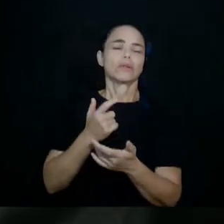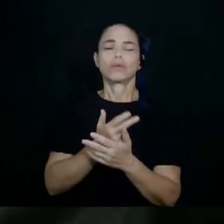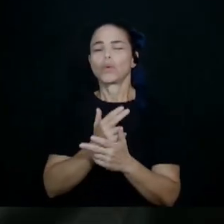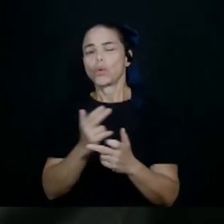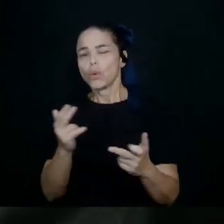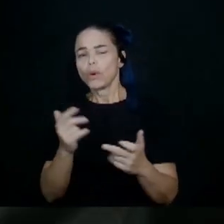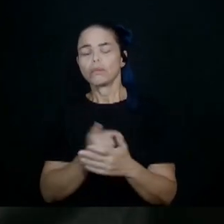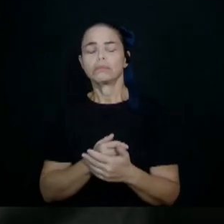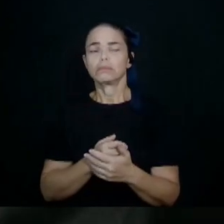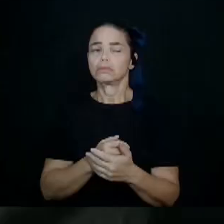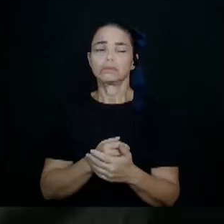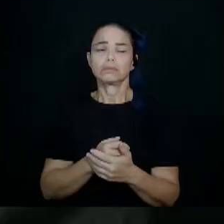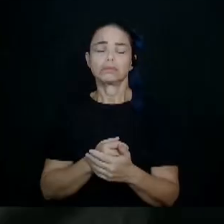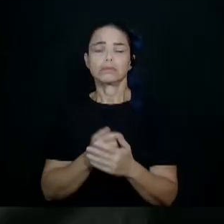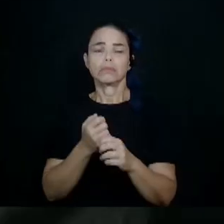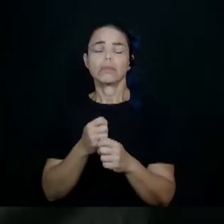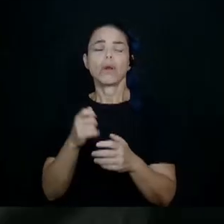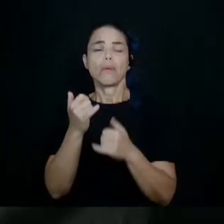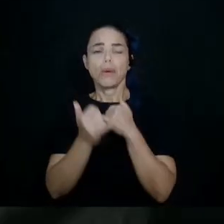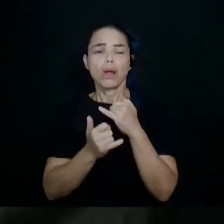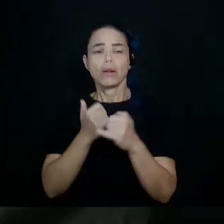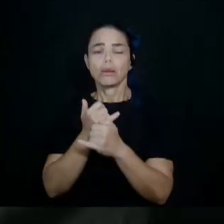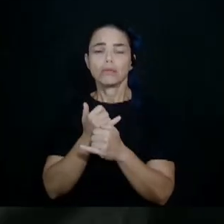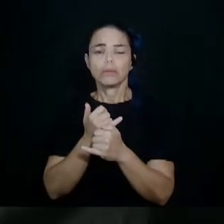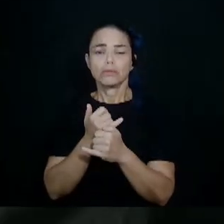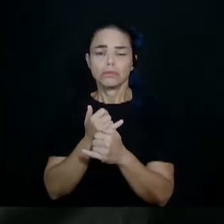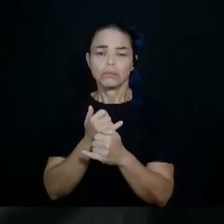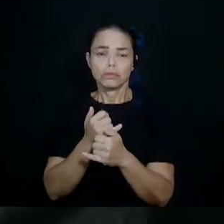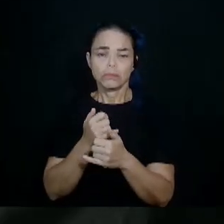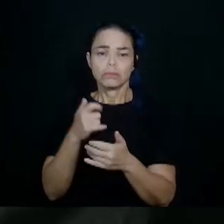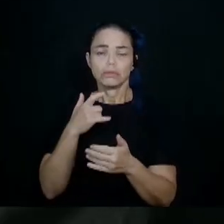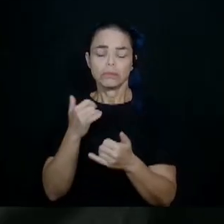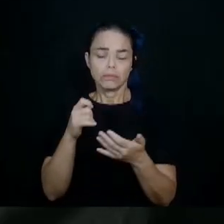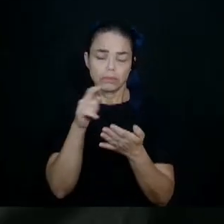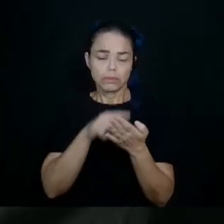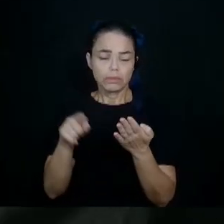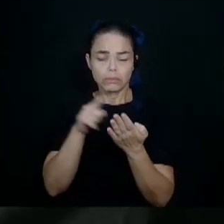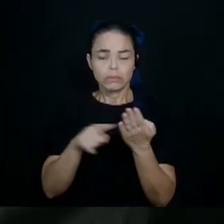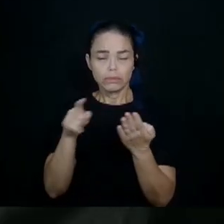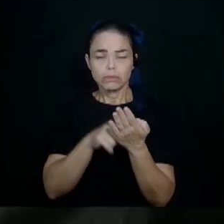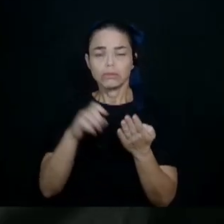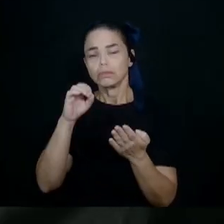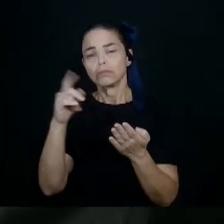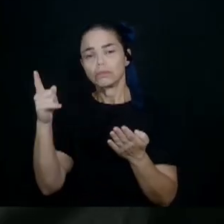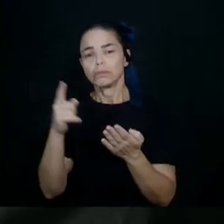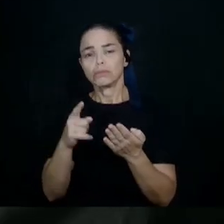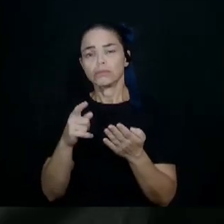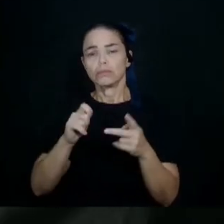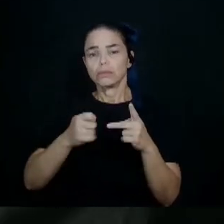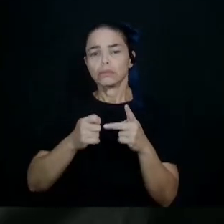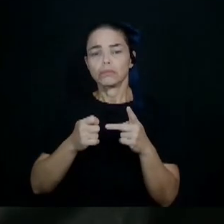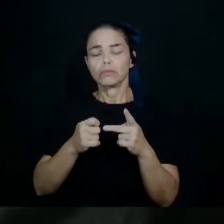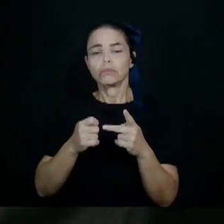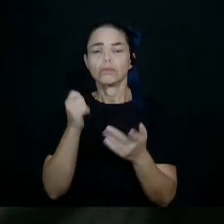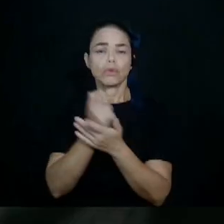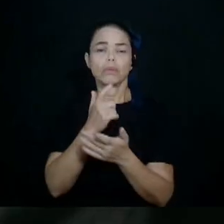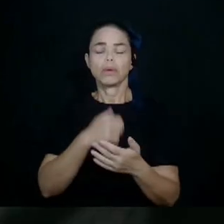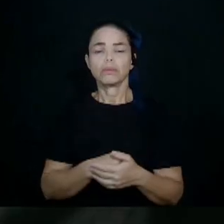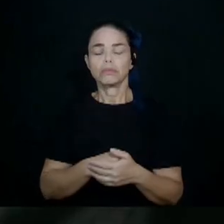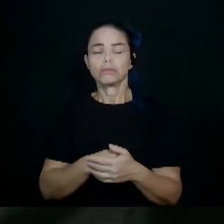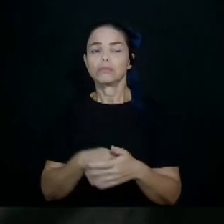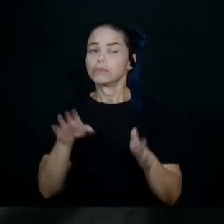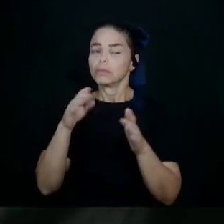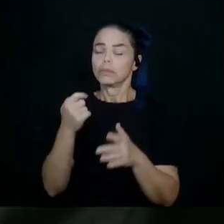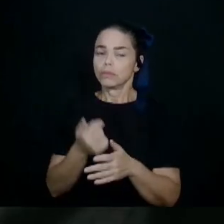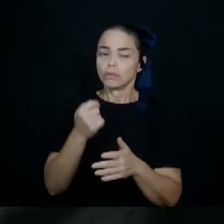sair do lugar. Aqui, se eu quiser comprar alguma coisa agora, é só pegar o celular aqui, dar um ok, faço um Pix, pronto, comprei. E daqui a pouquinho está chegando na minha